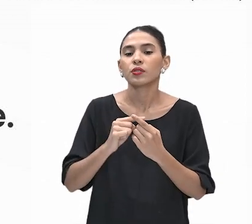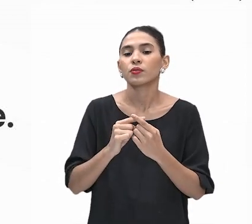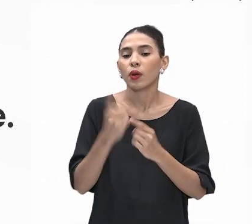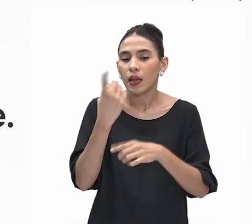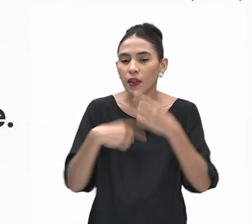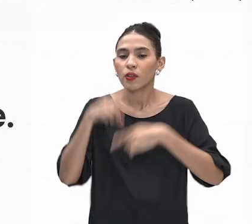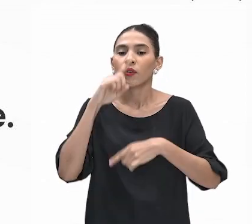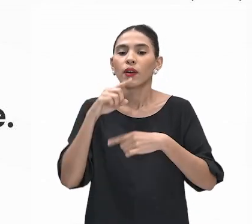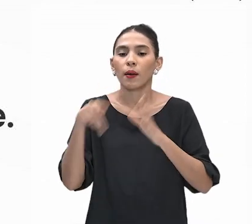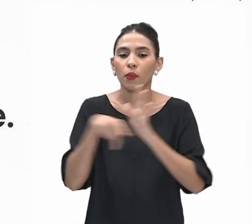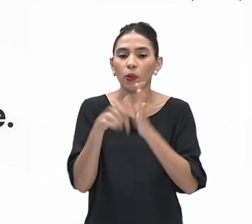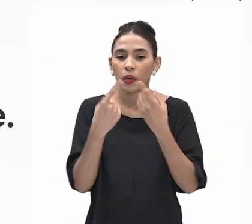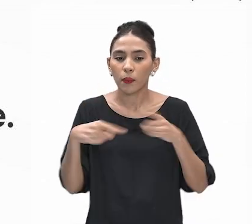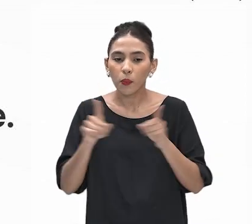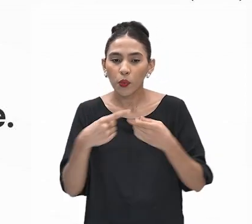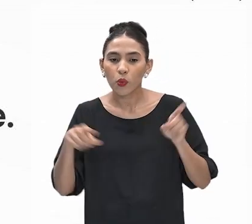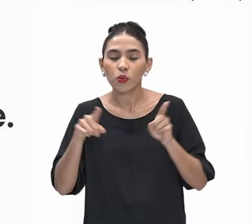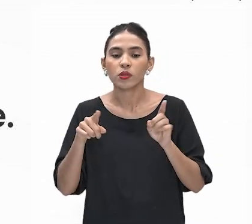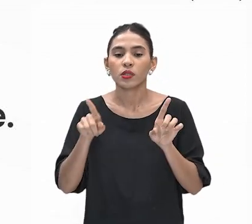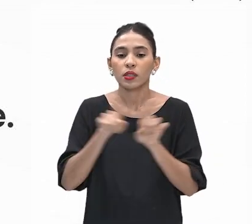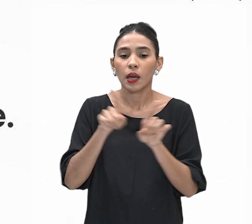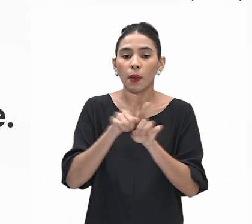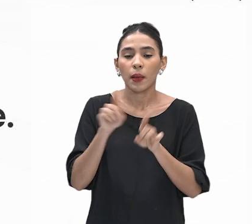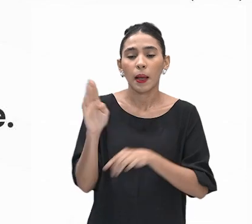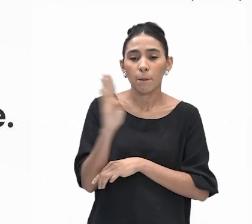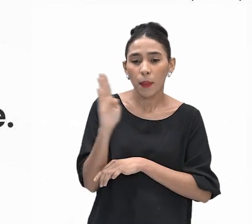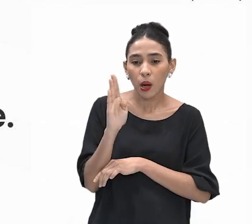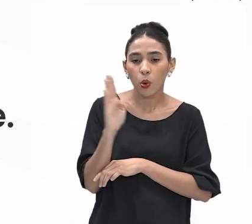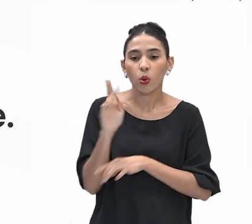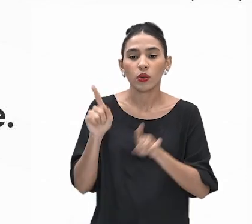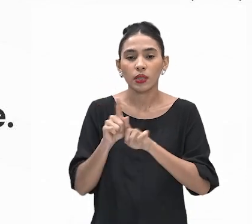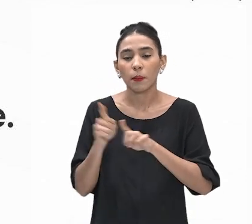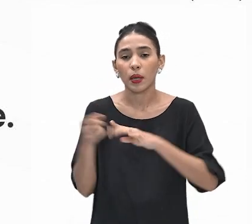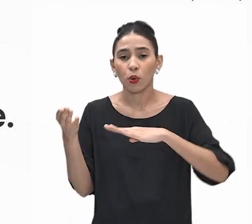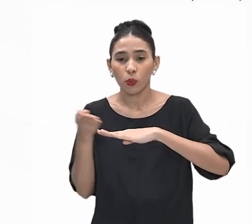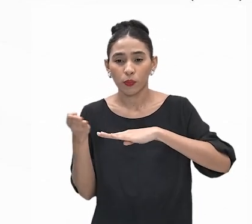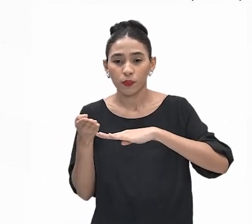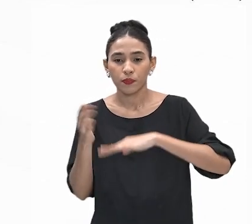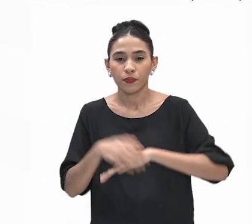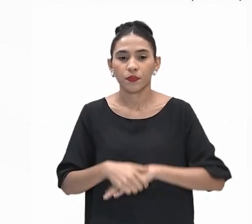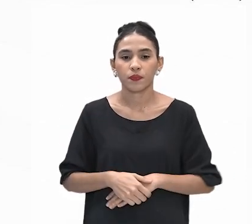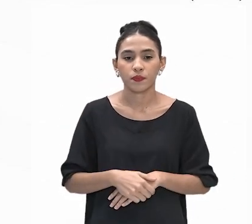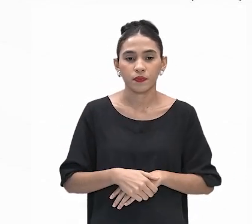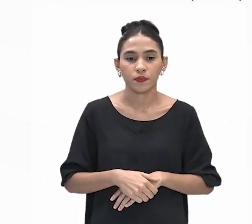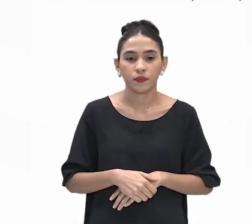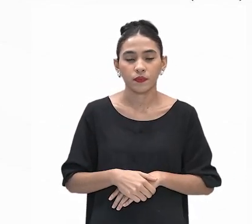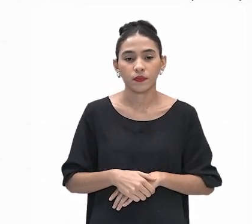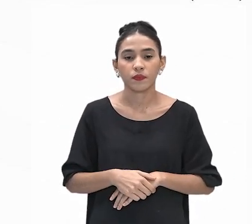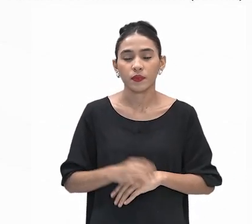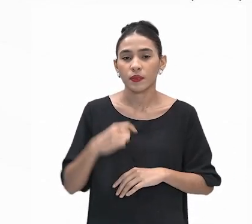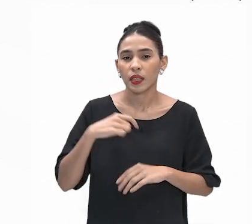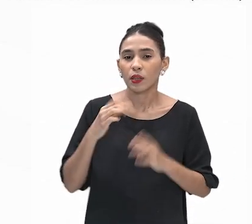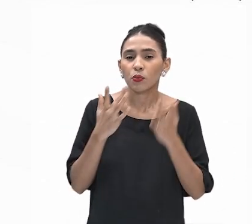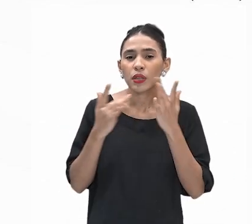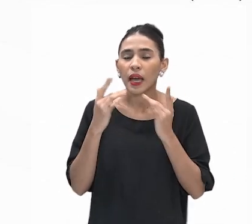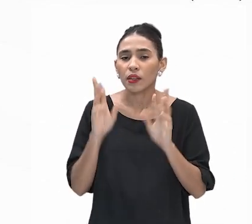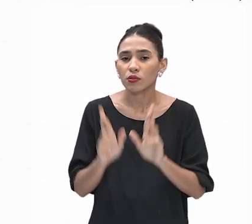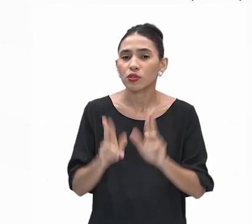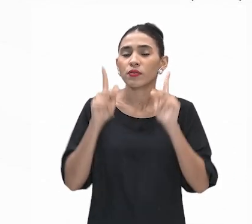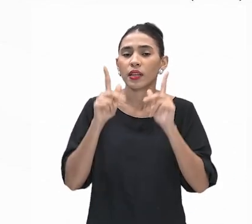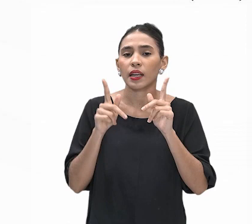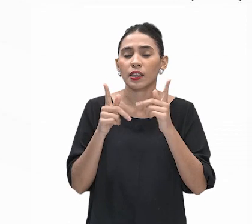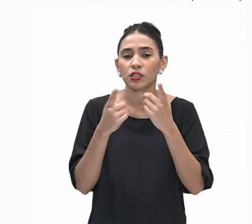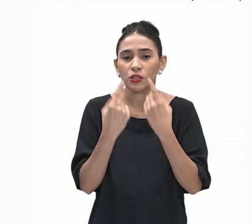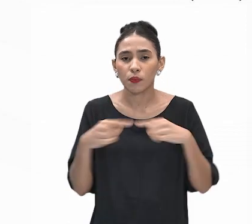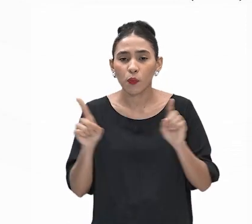Estado, executando obras do barroco e da contemporaneidade. Com uma atuação versátil e diferenciada, a Orquestra de